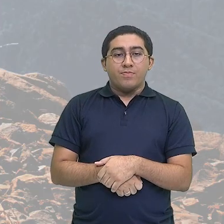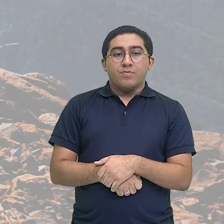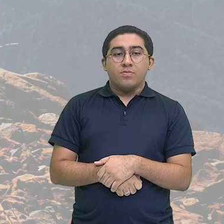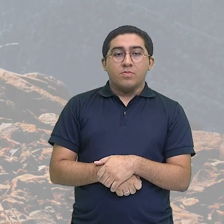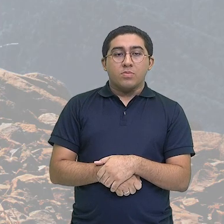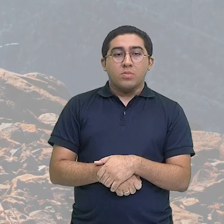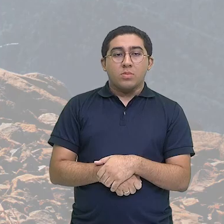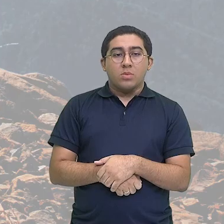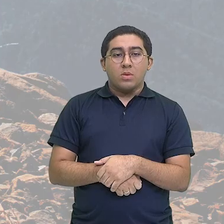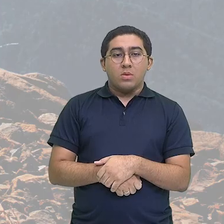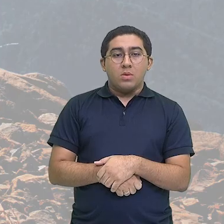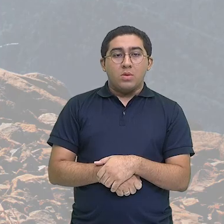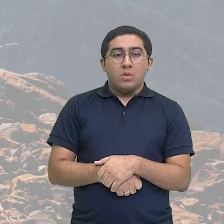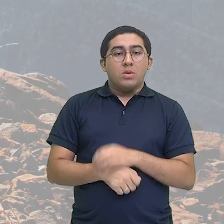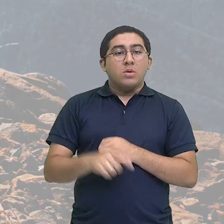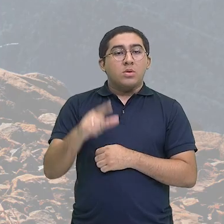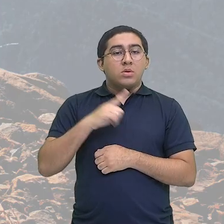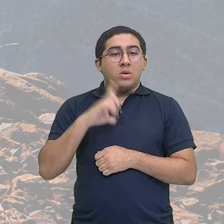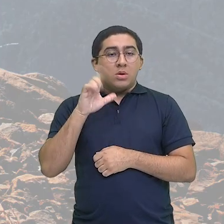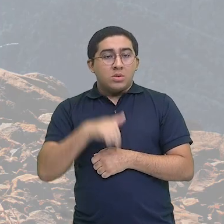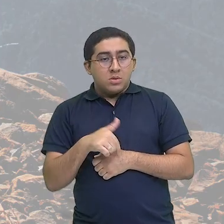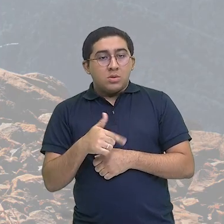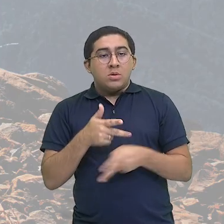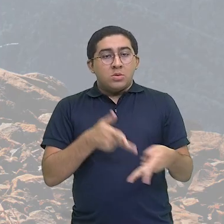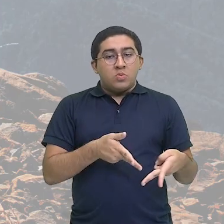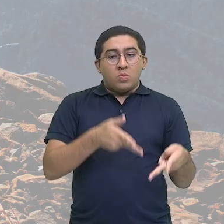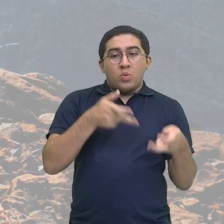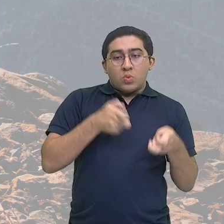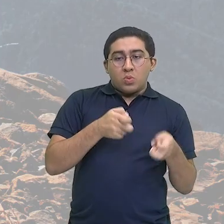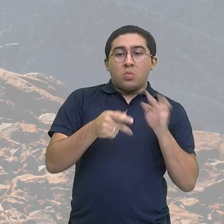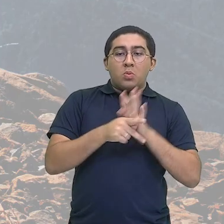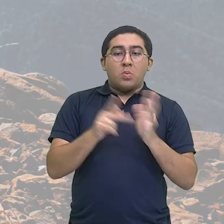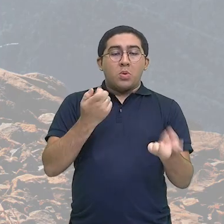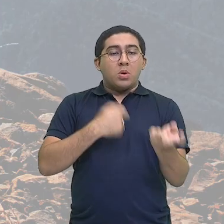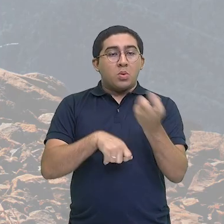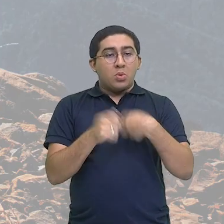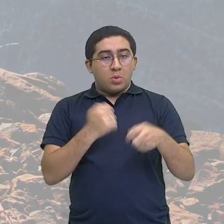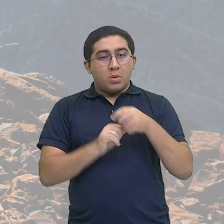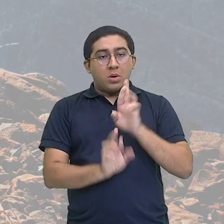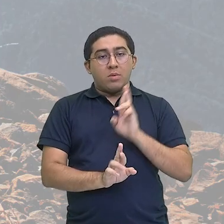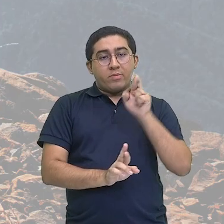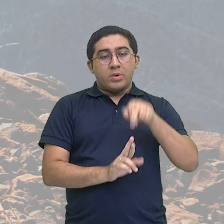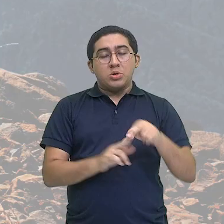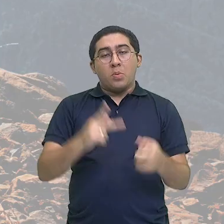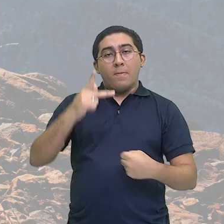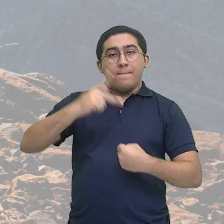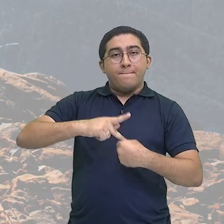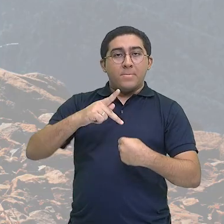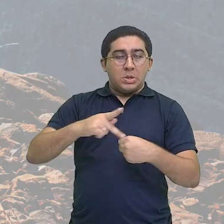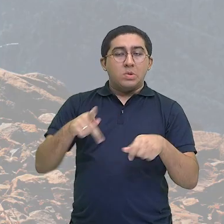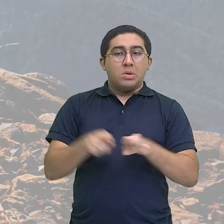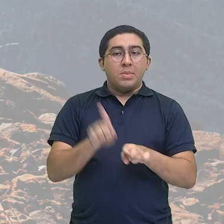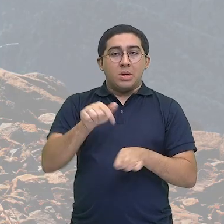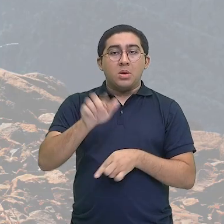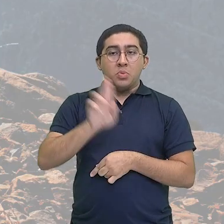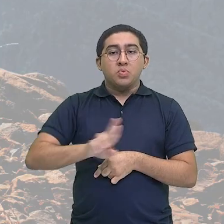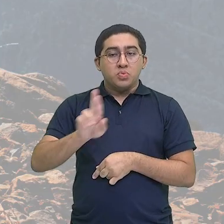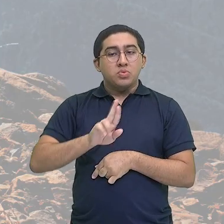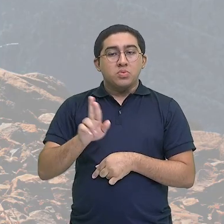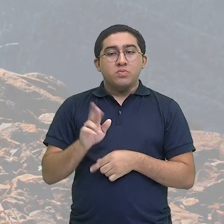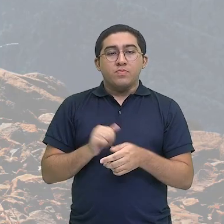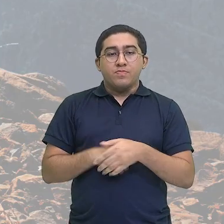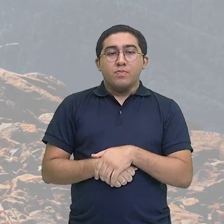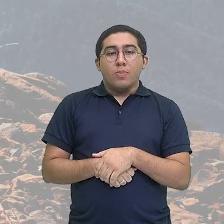ali essa exploração econômica com relação ao petróleo, que tem sido muito utilizado ao longo do...